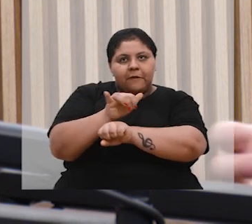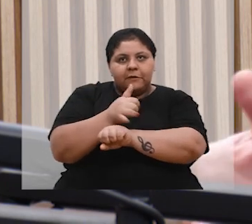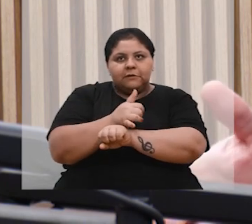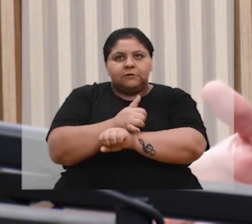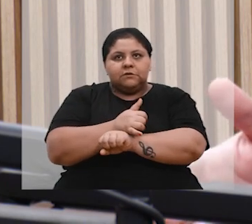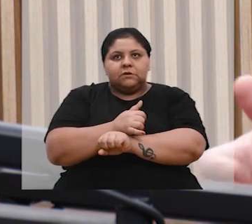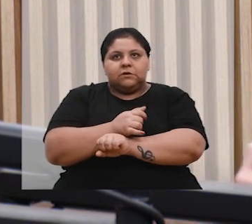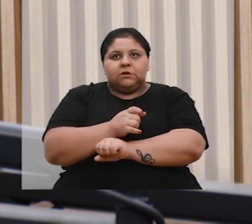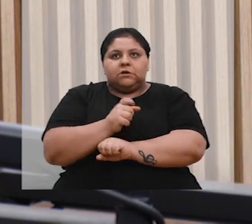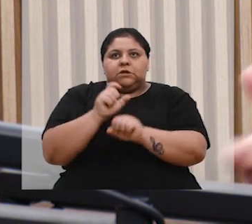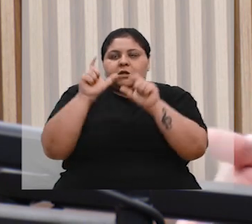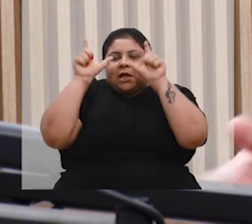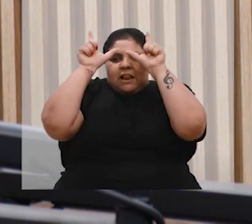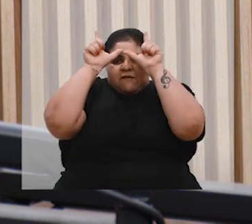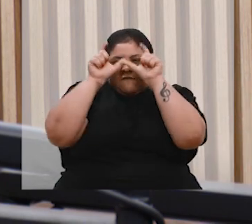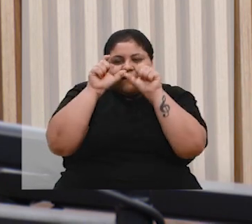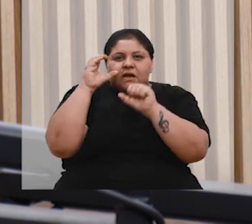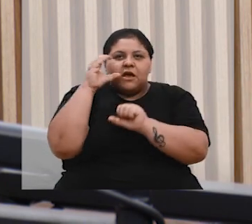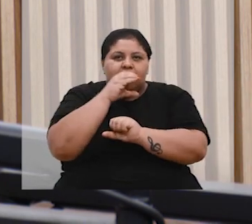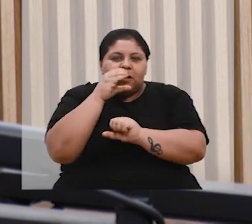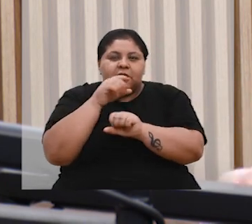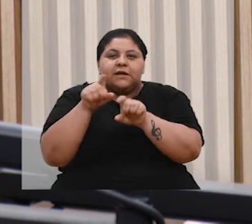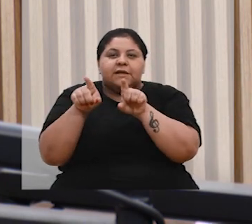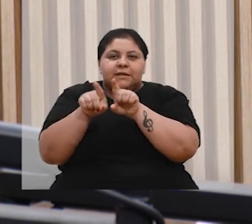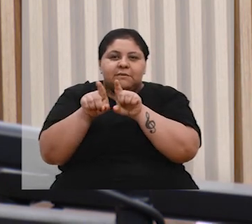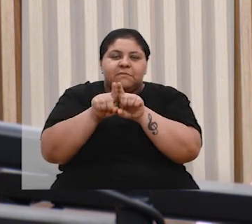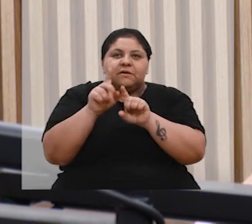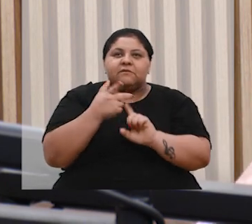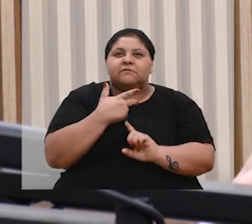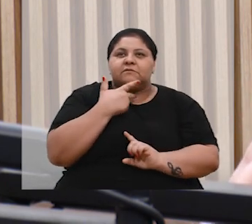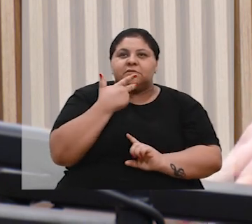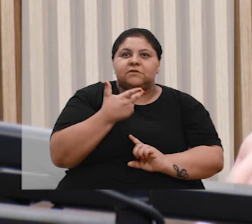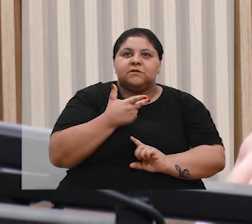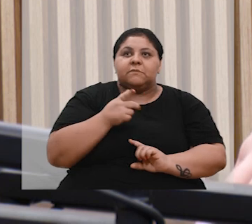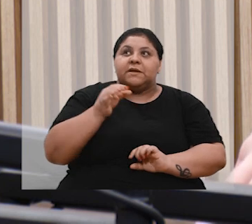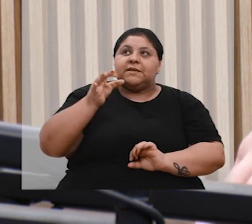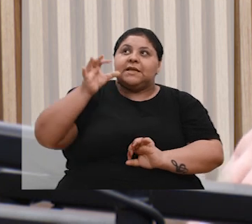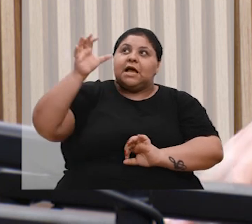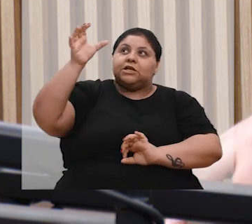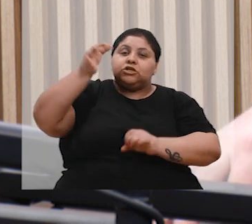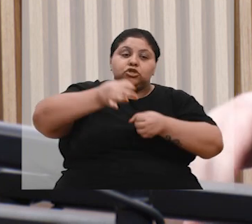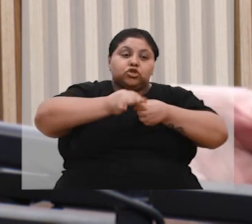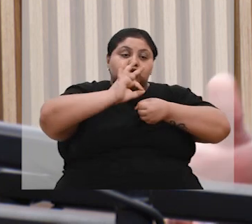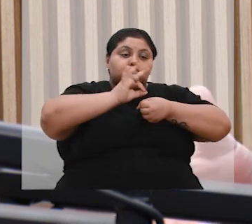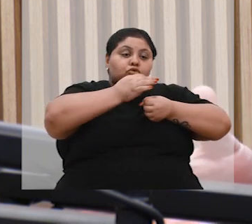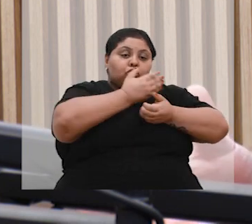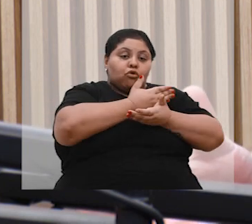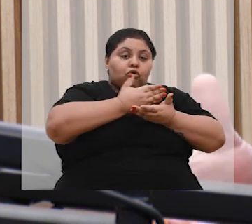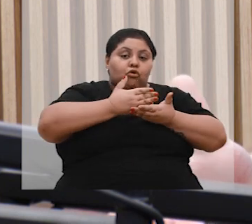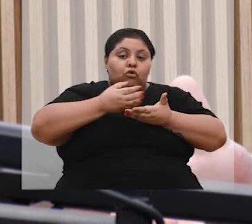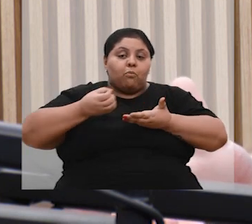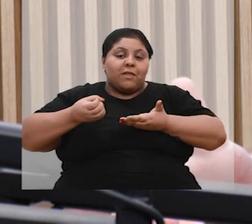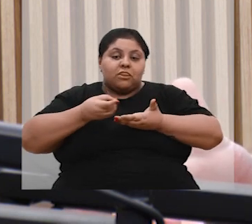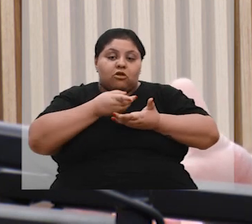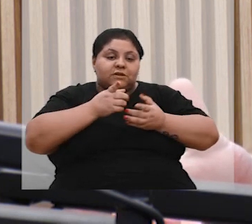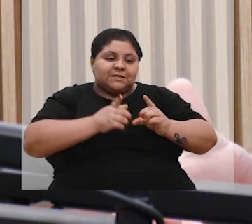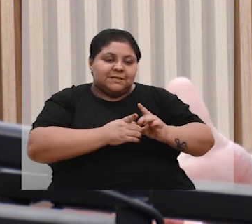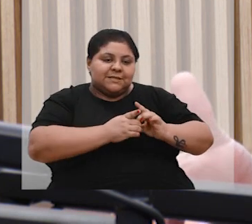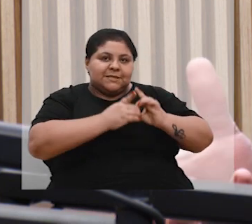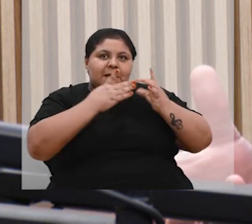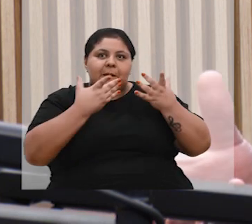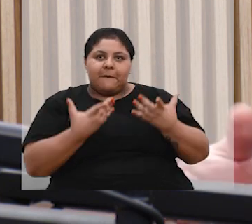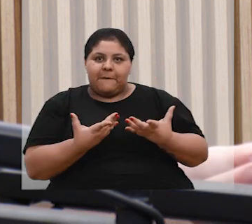de refrigeração, mas ele, inclusive nos croquis, ele coloca: das uvas nascem uma nova